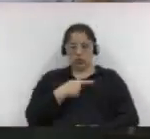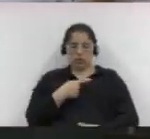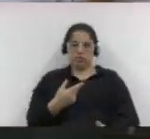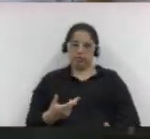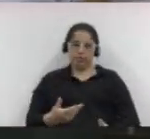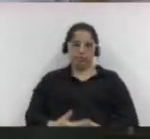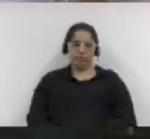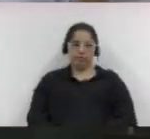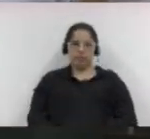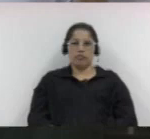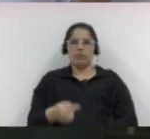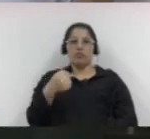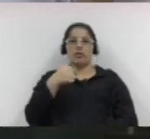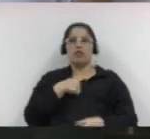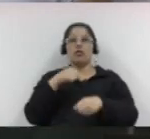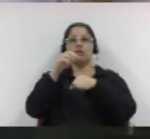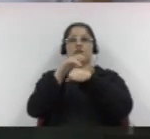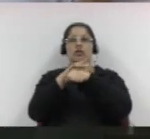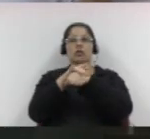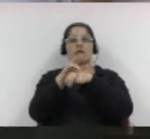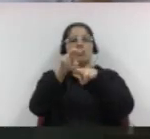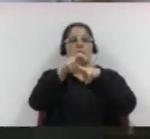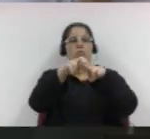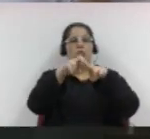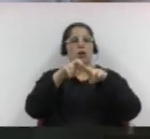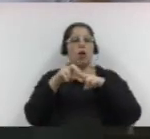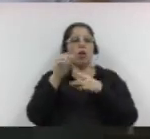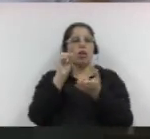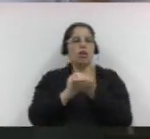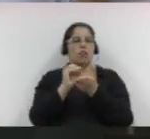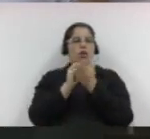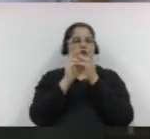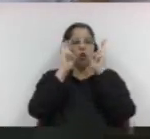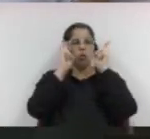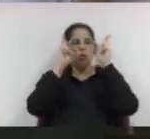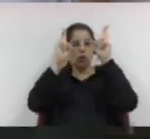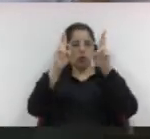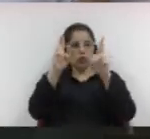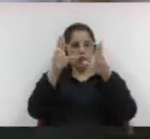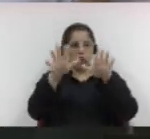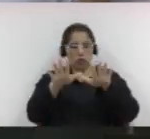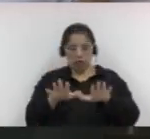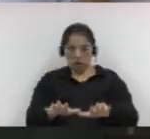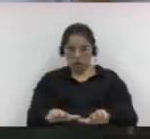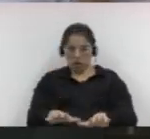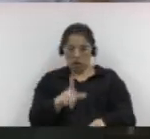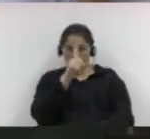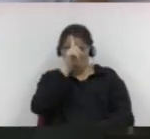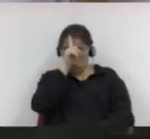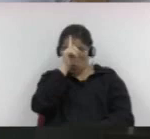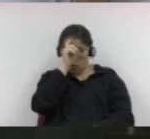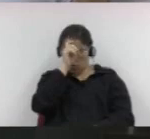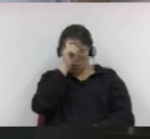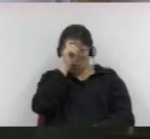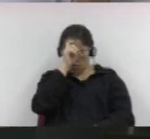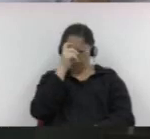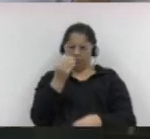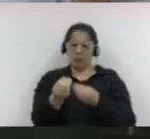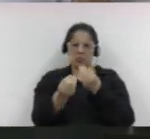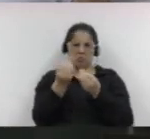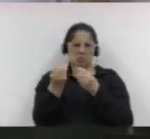doente por causa desse desrespeito. Precisei se internar, doutor. Olha, presidente, não já se viu passar por